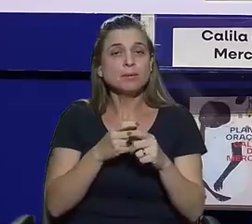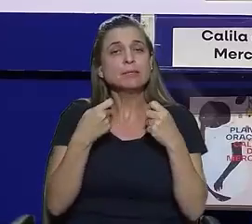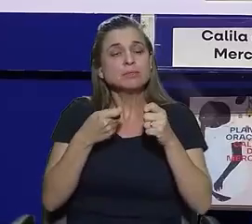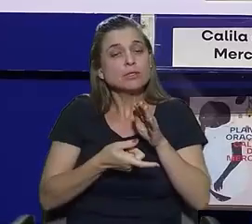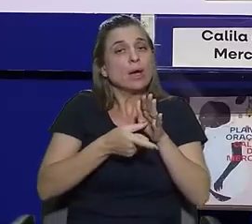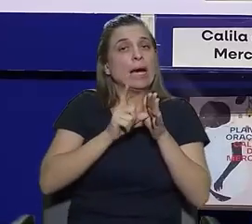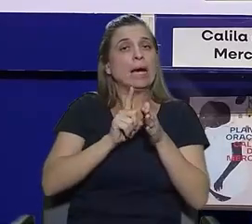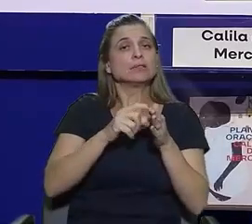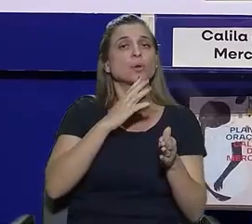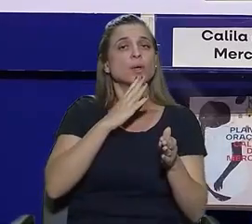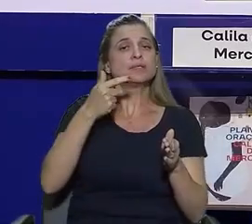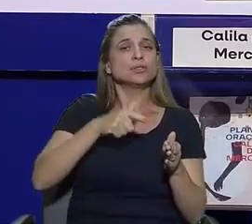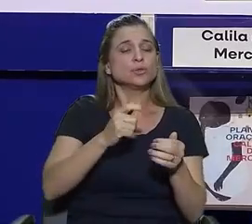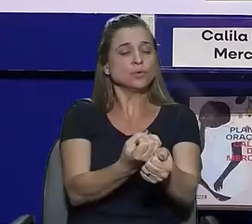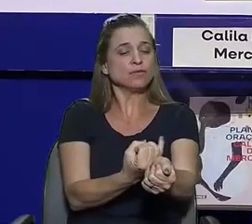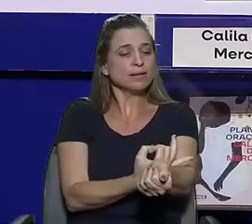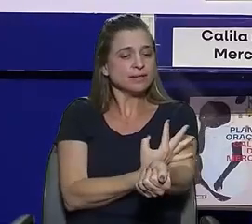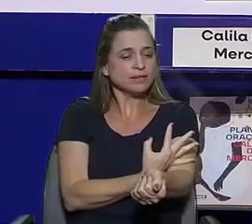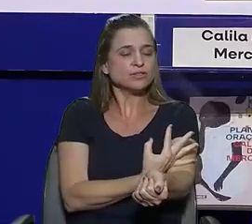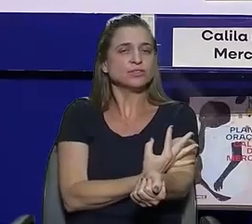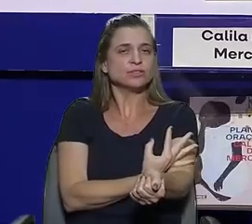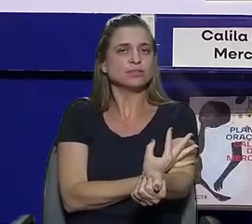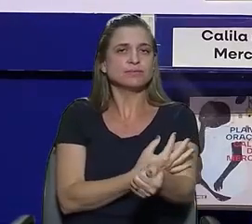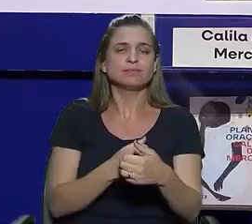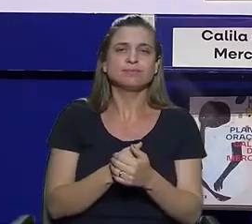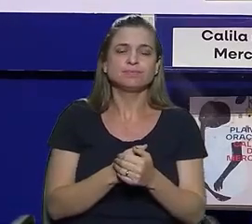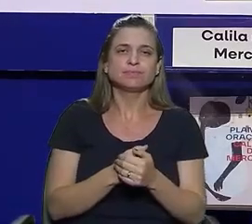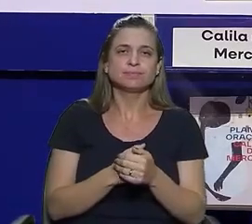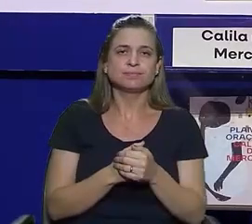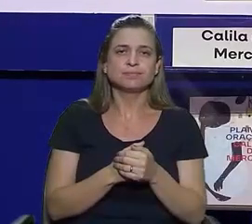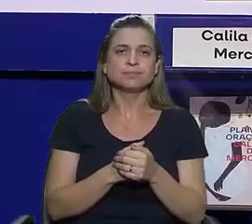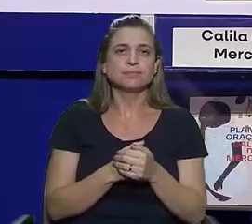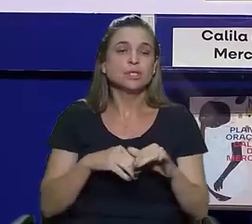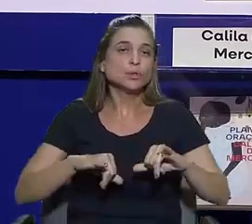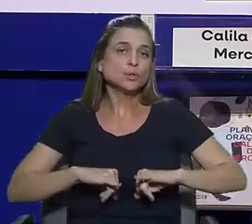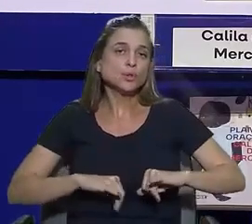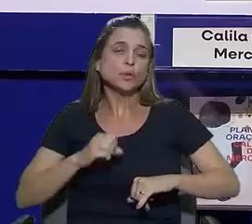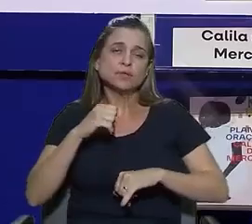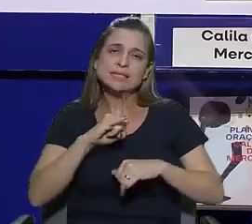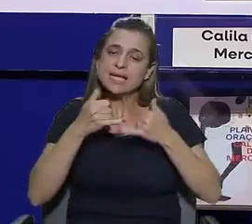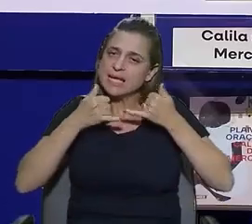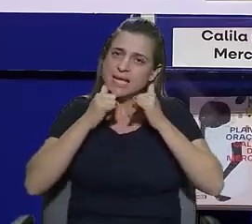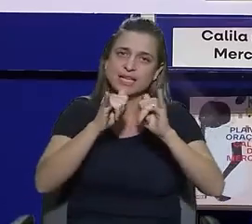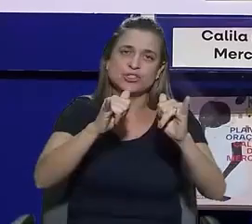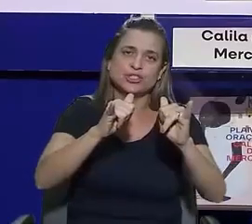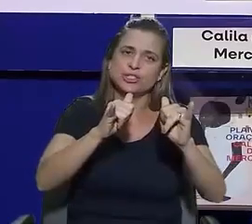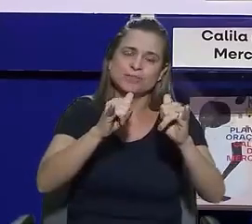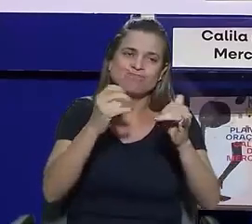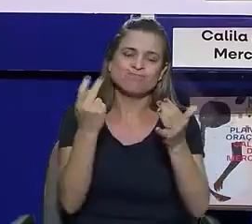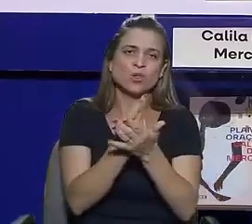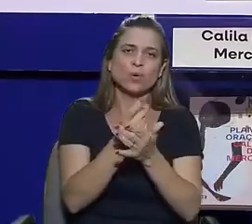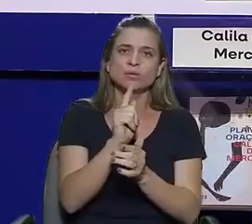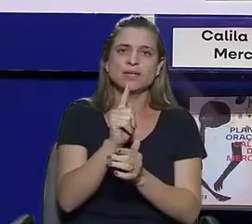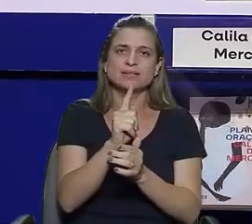essa emoção, essa eletricidade no que eu estou fazendo. Eu sofro quando essa energia não vem, quando não